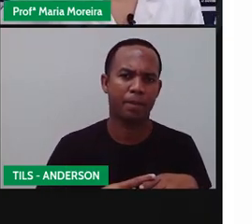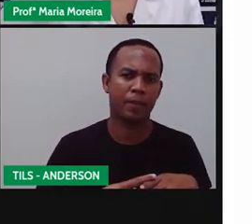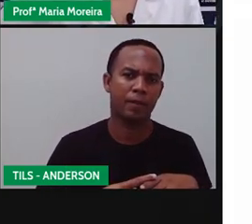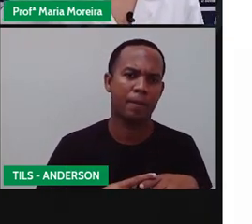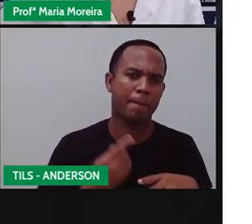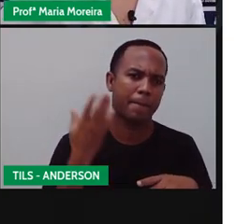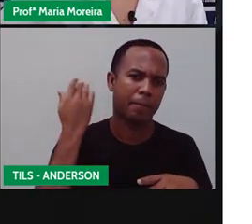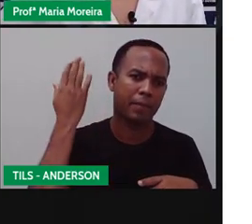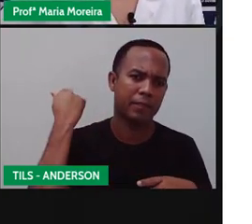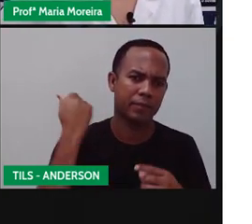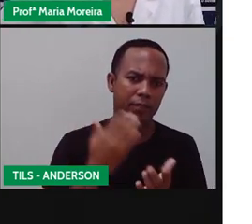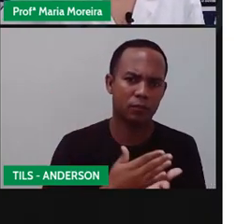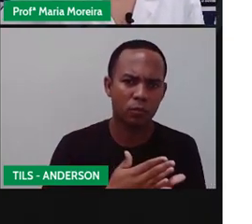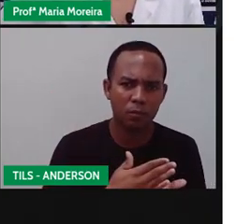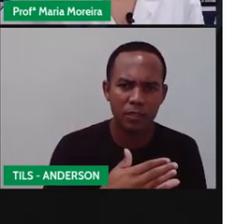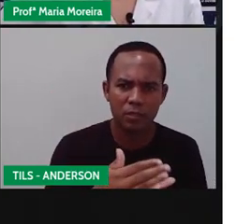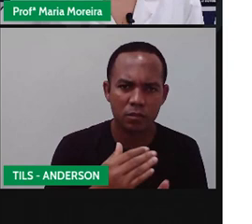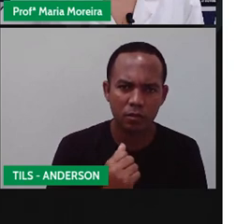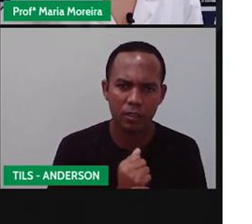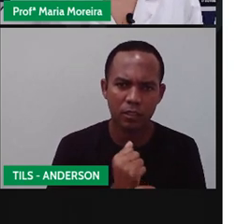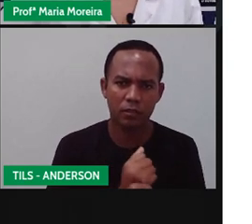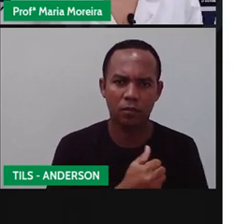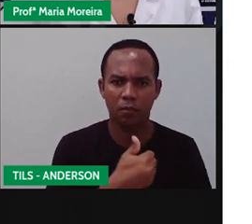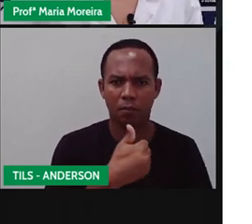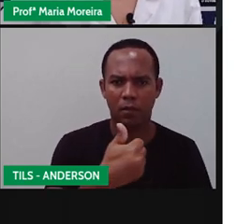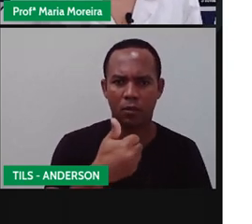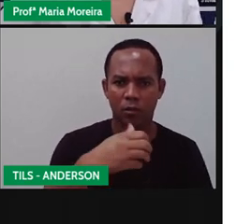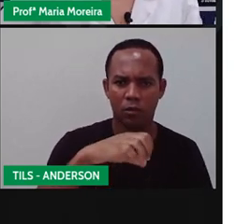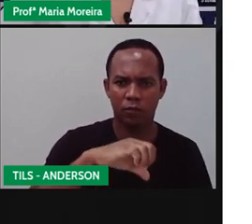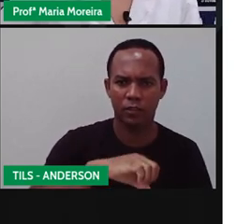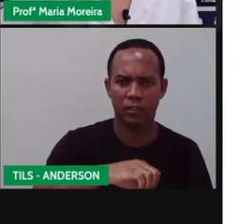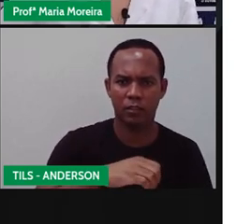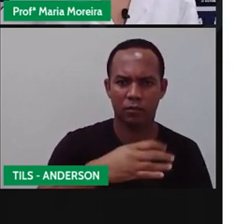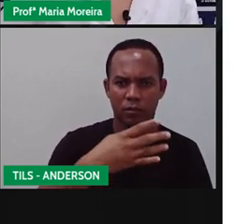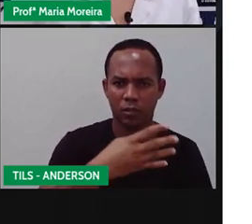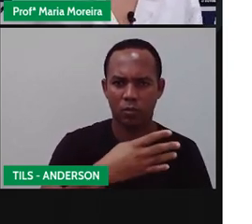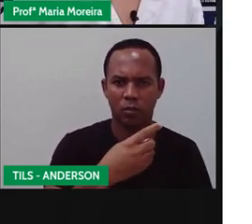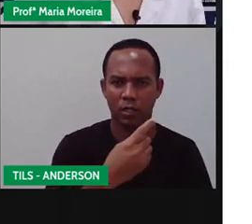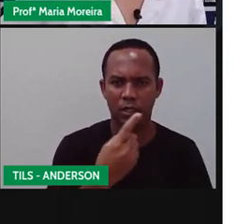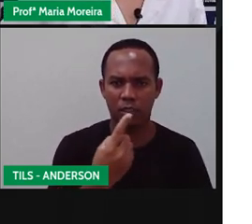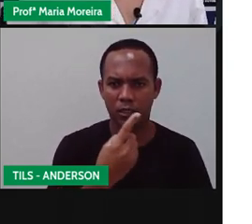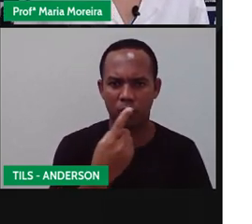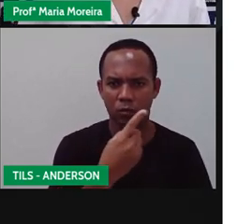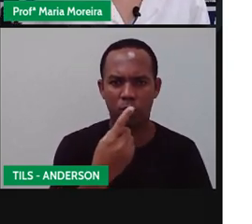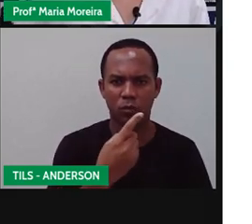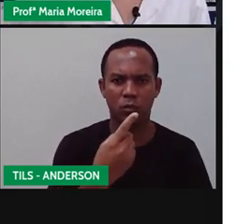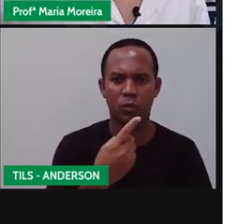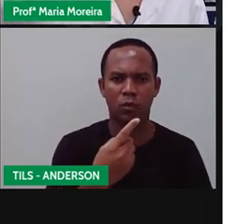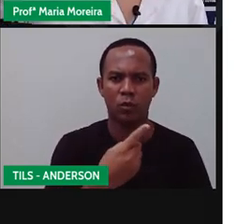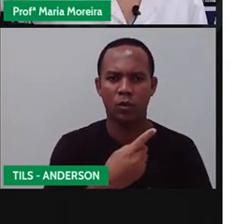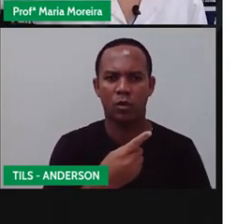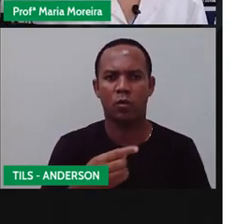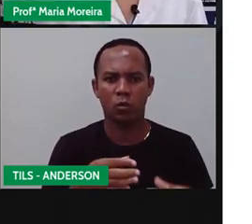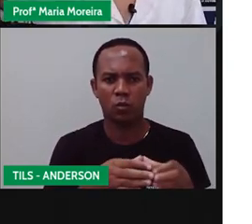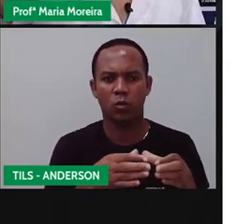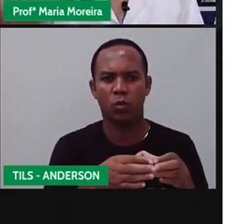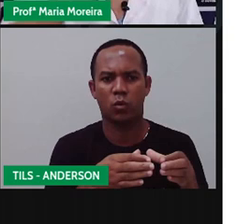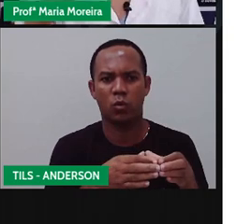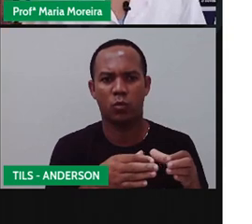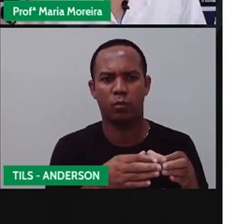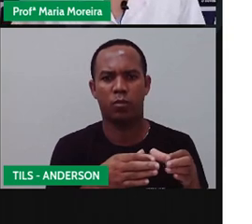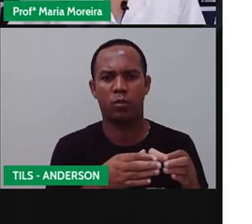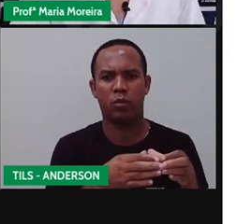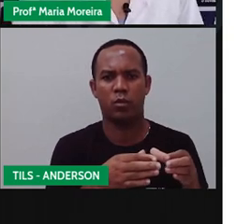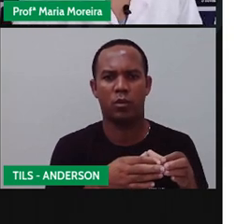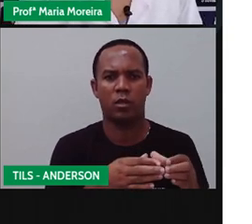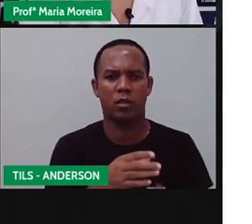a fundação, em 1941, dos então Filhos de Gandhi, esses aí da imagem, né? Eles falaram o tapete branco,